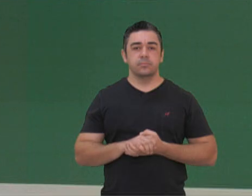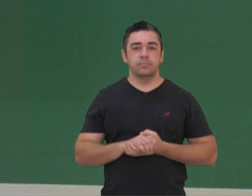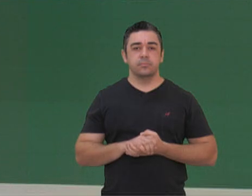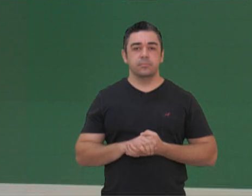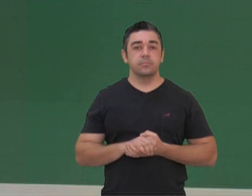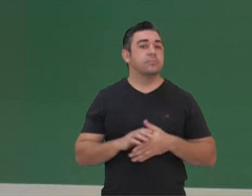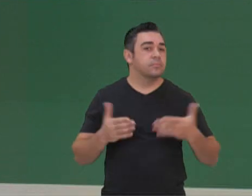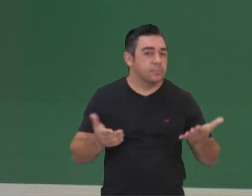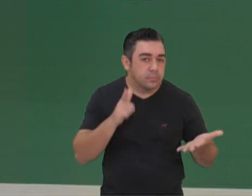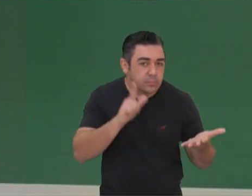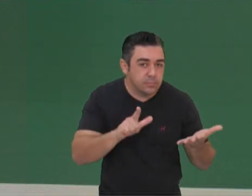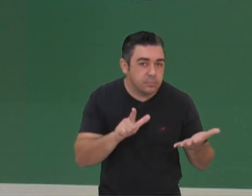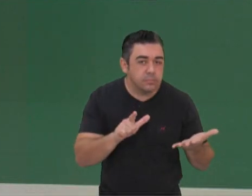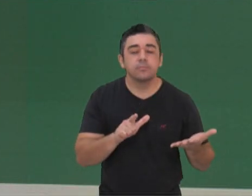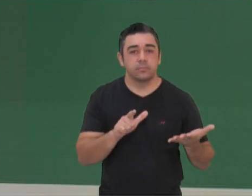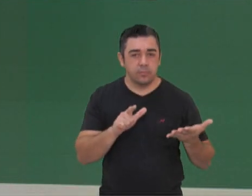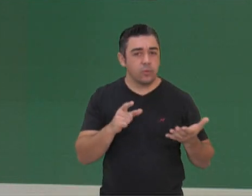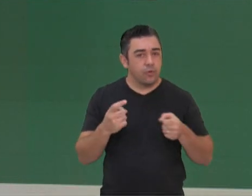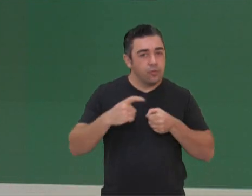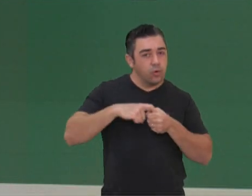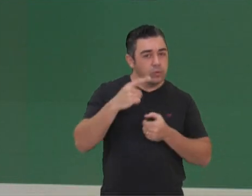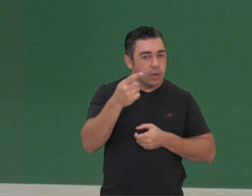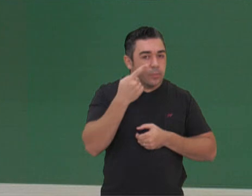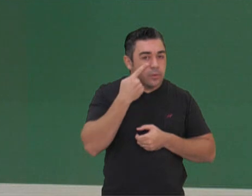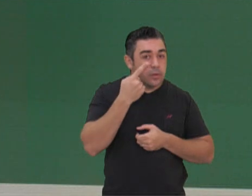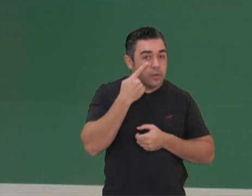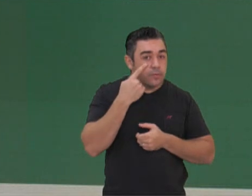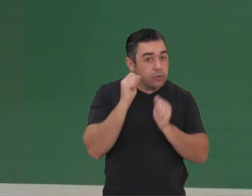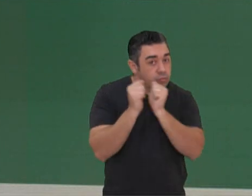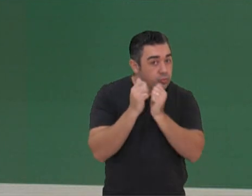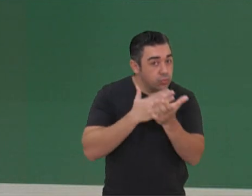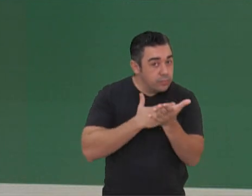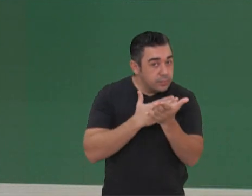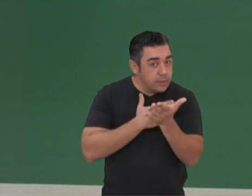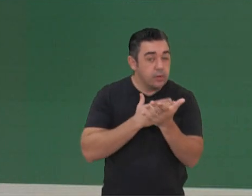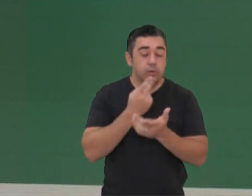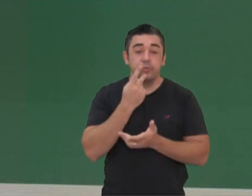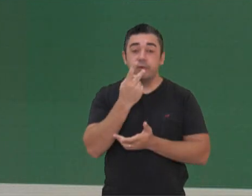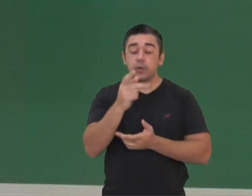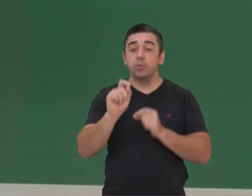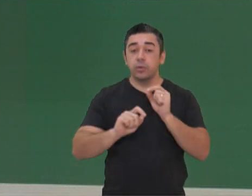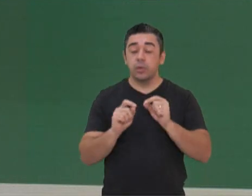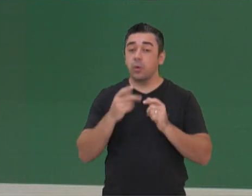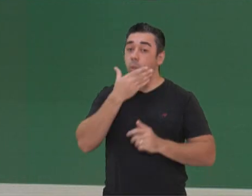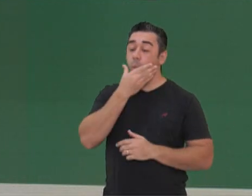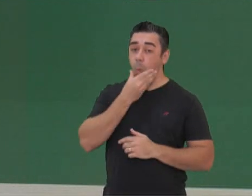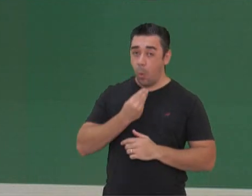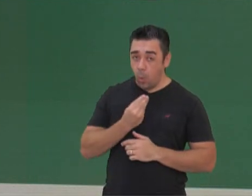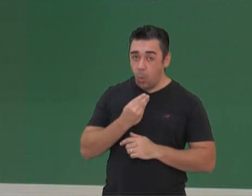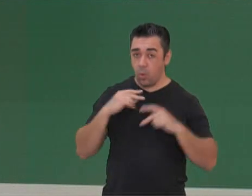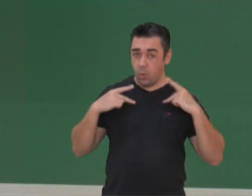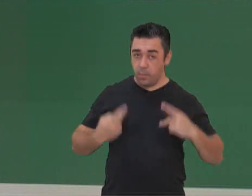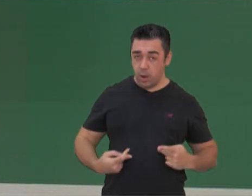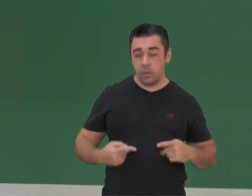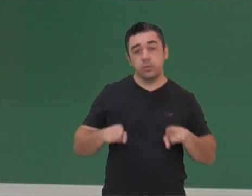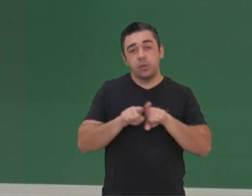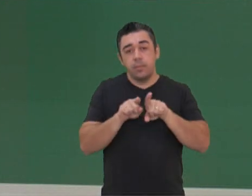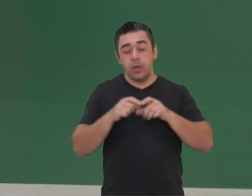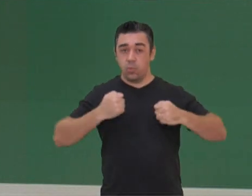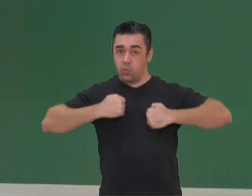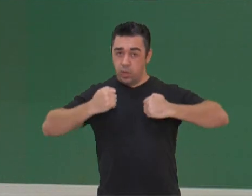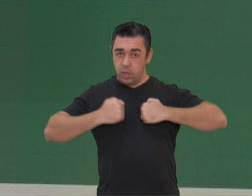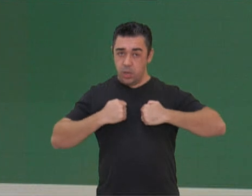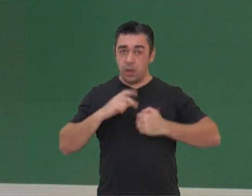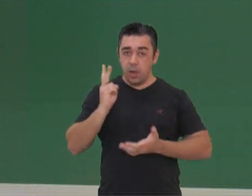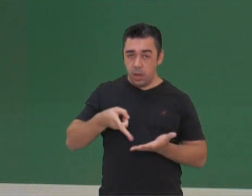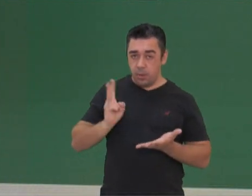E aí, gente, conseguiram? Eu vou voltar um slide para vocês verem junto comigo, tá? Então, eu estou dizendo que eles são da mesma ordem, certo? Se eles são da